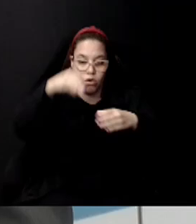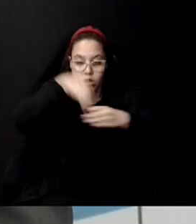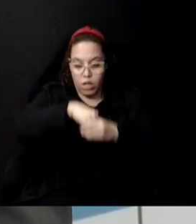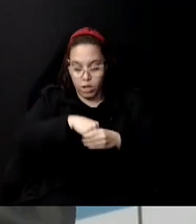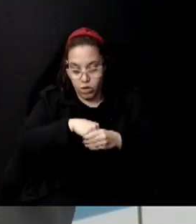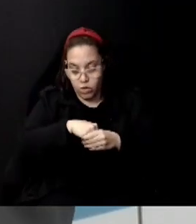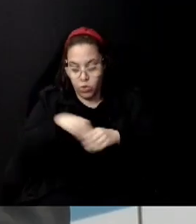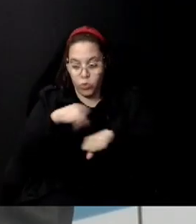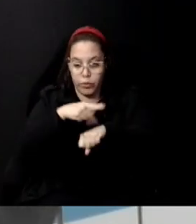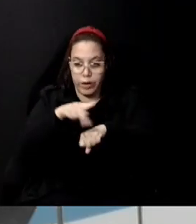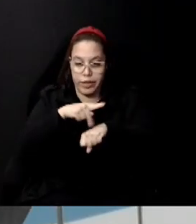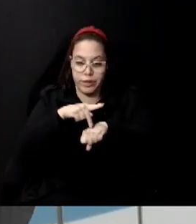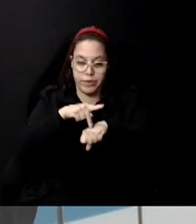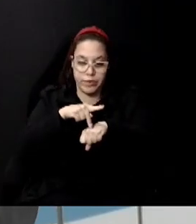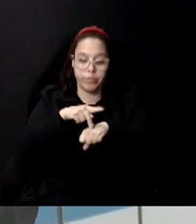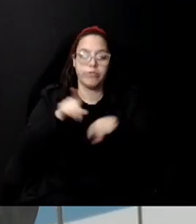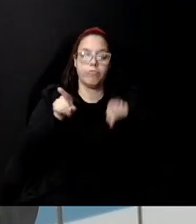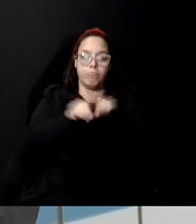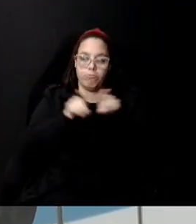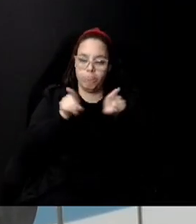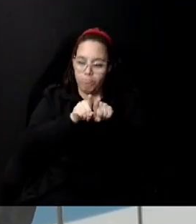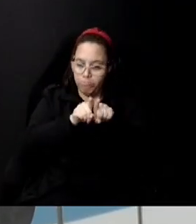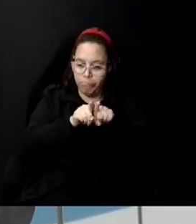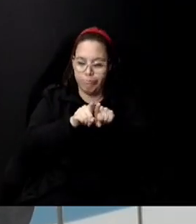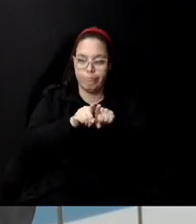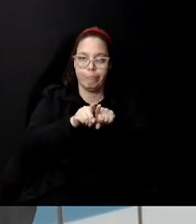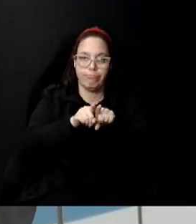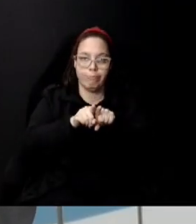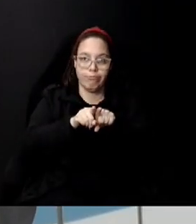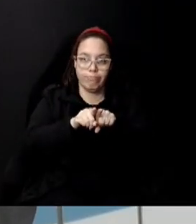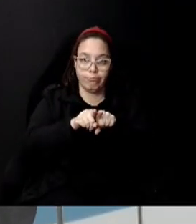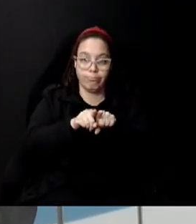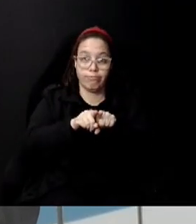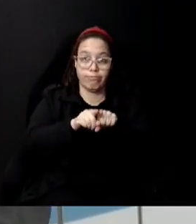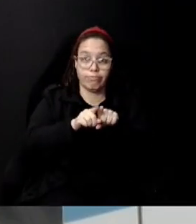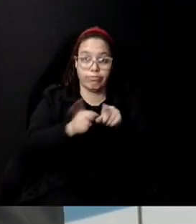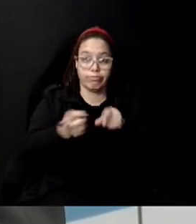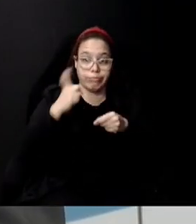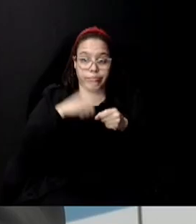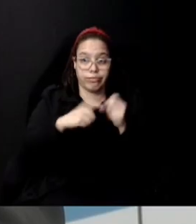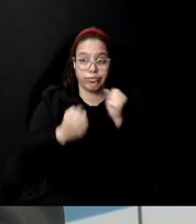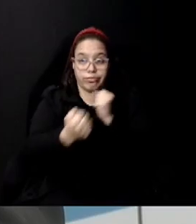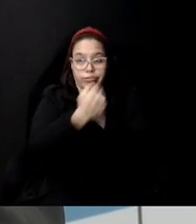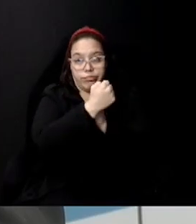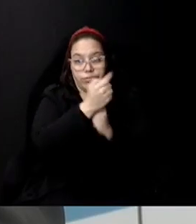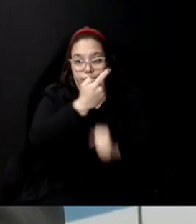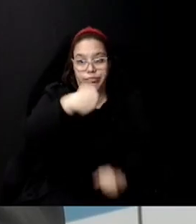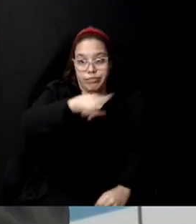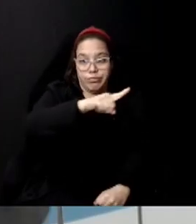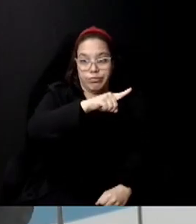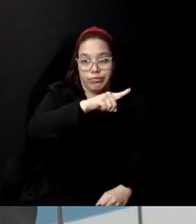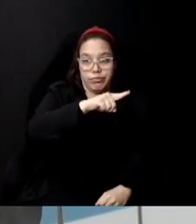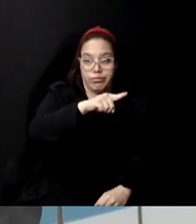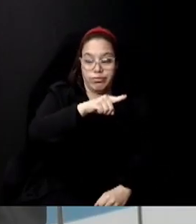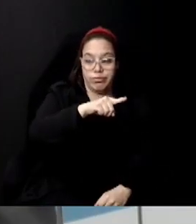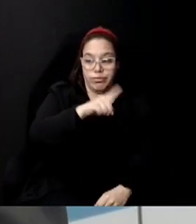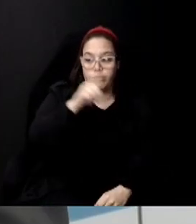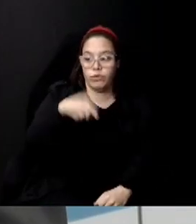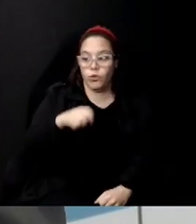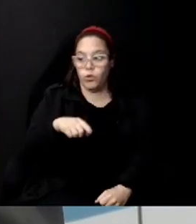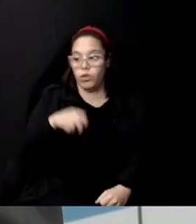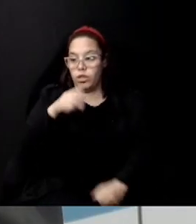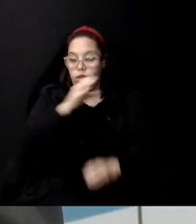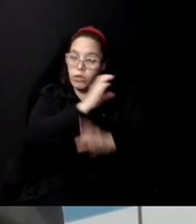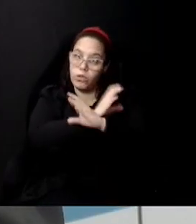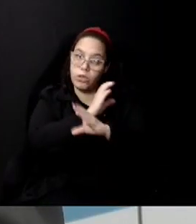países, que também é destinado à proteção daqueles que são civis, mas especialmente